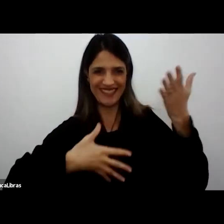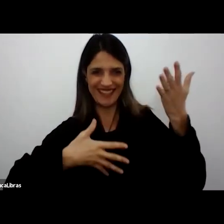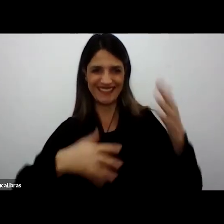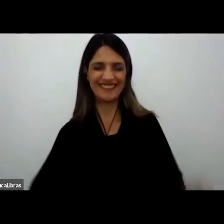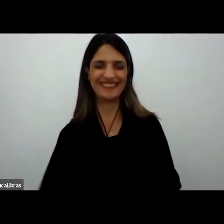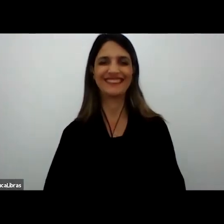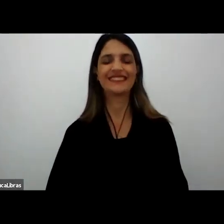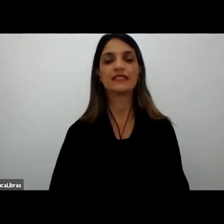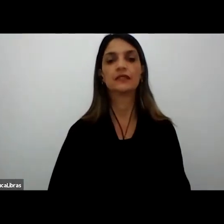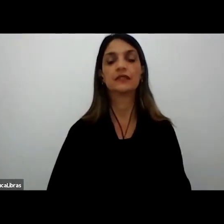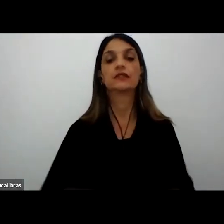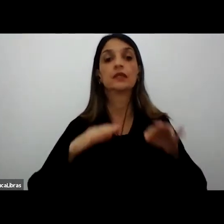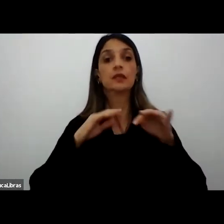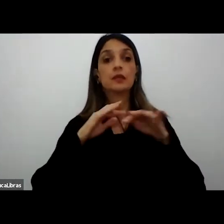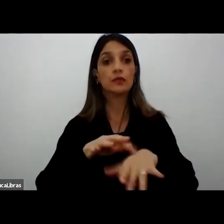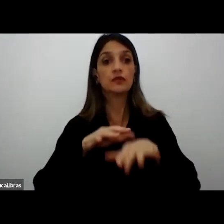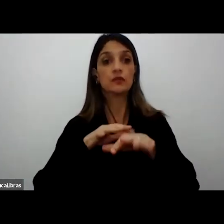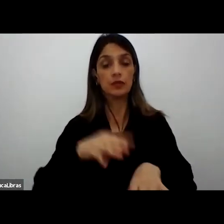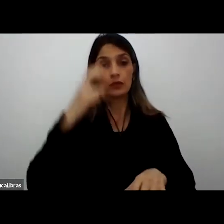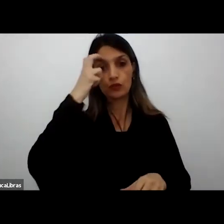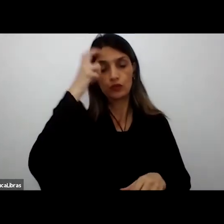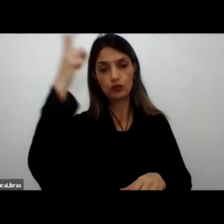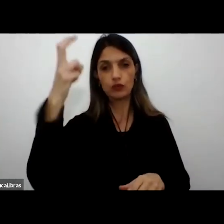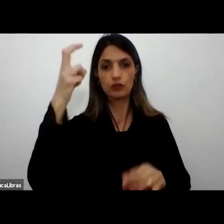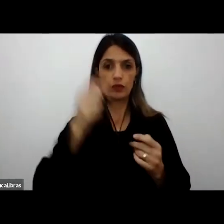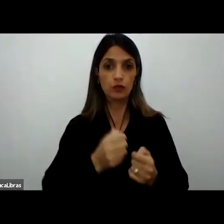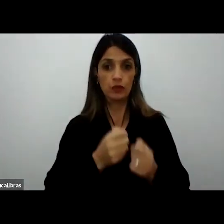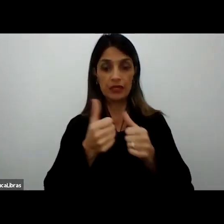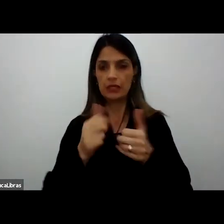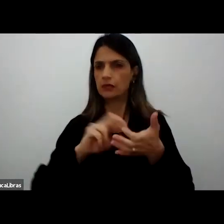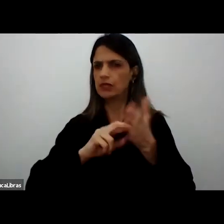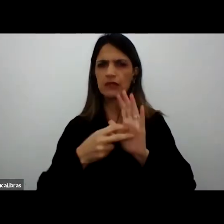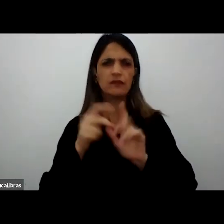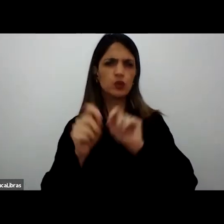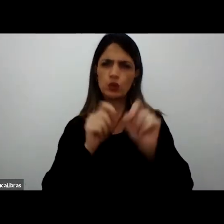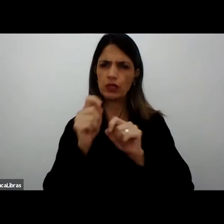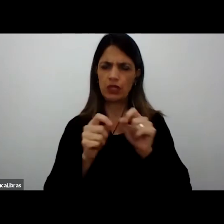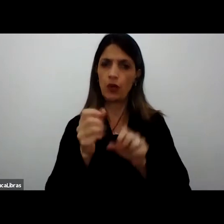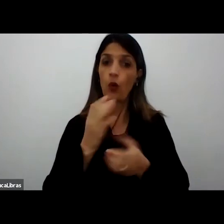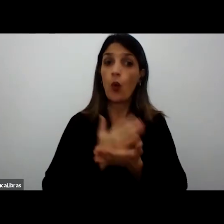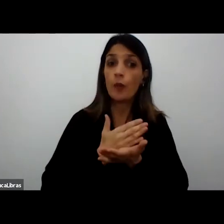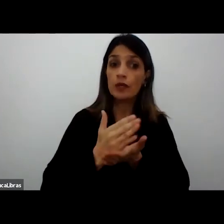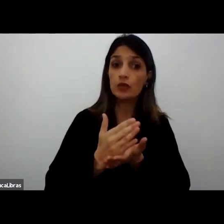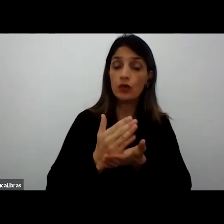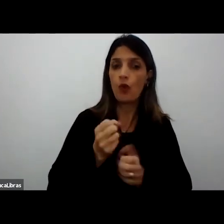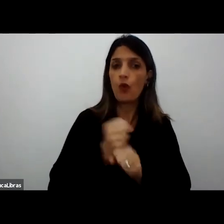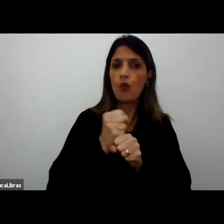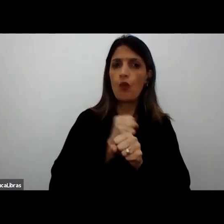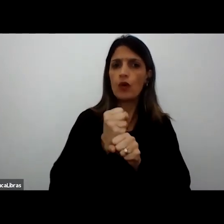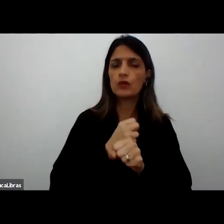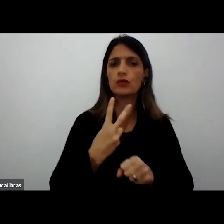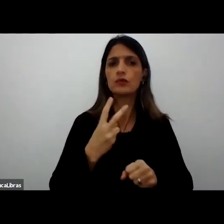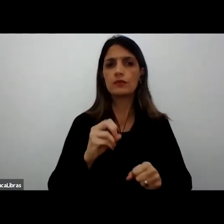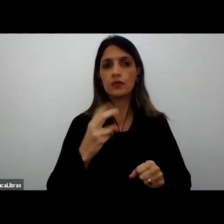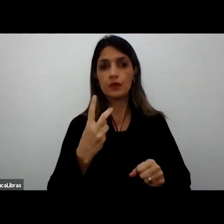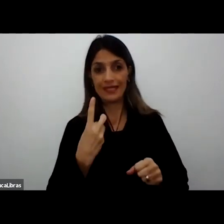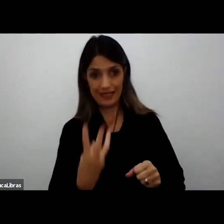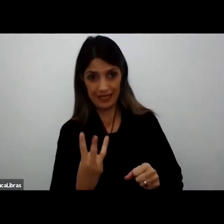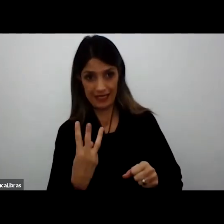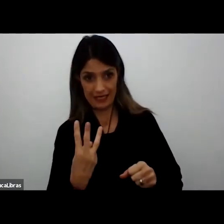O Movimento por uma Cultura de Doação, para quem não conhece, nasceu em 2013. Ele foi